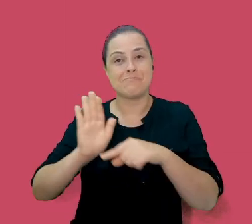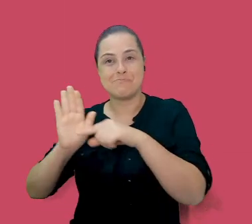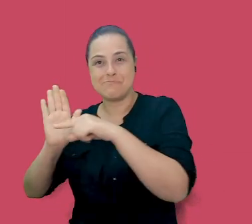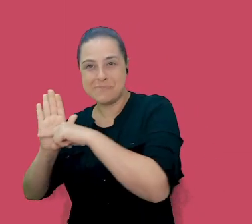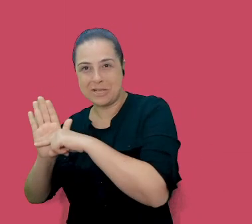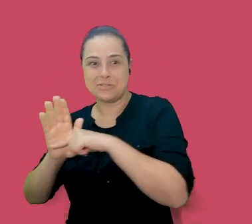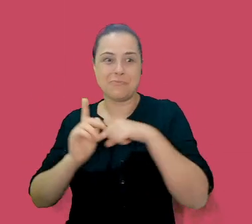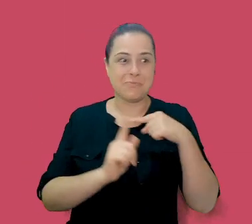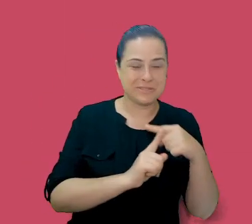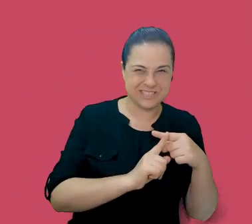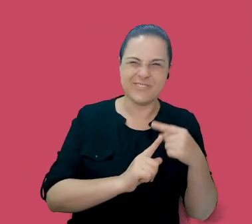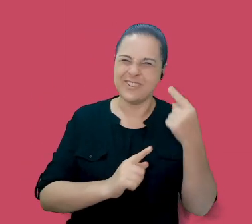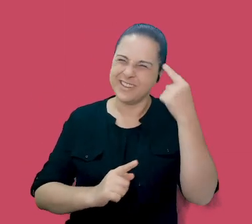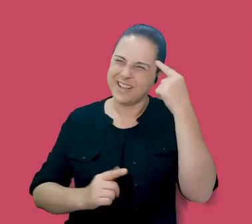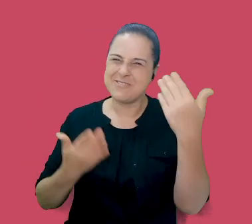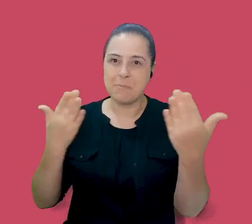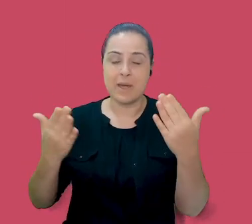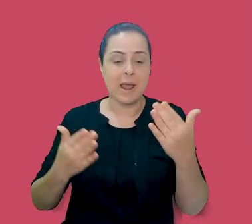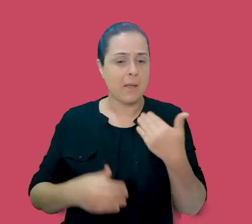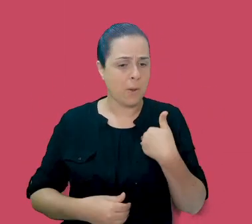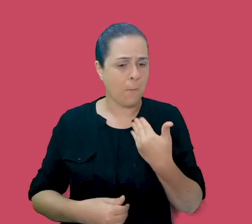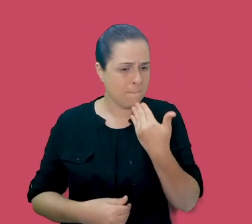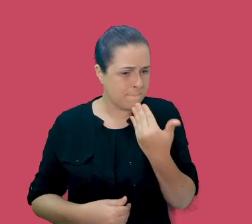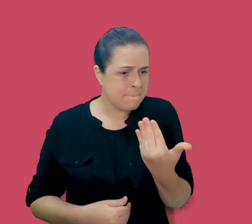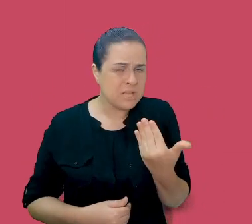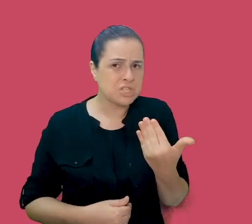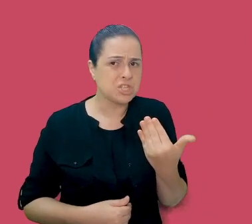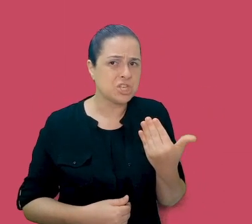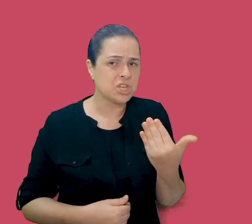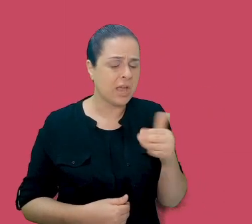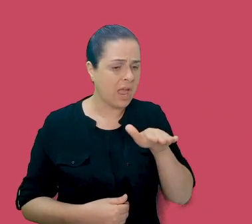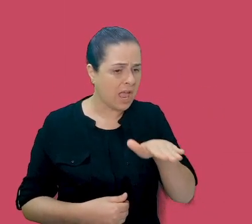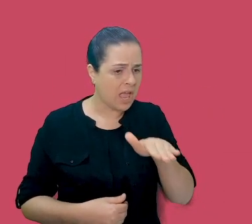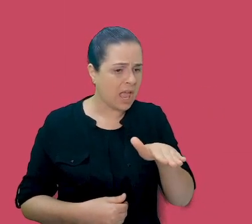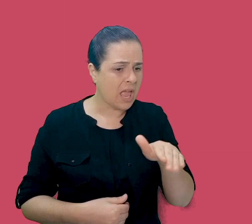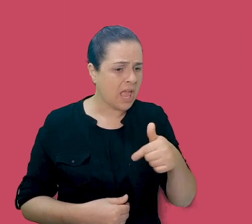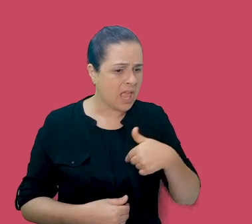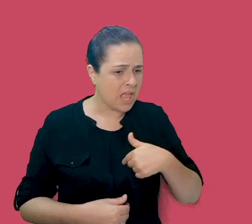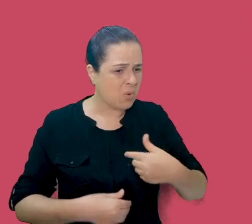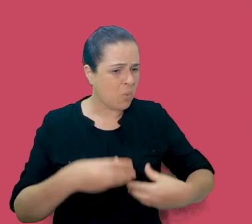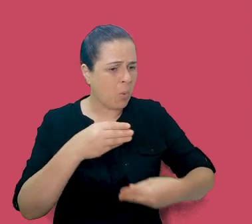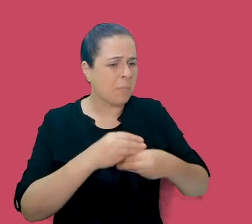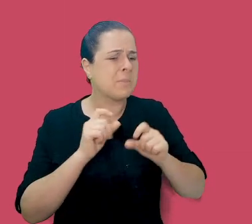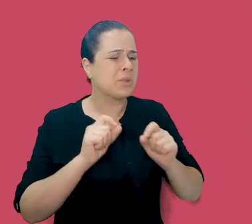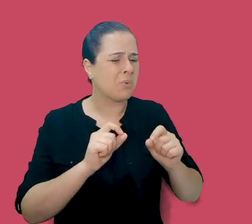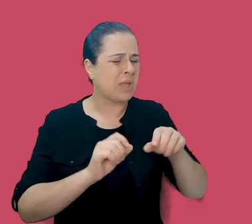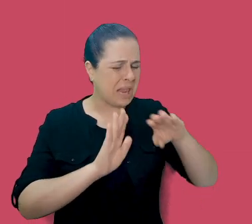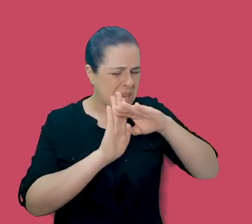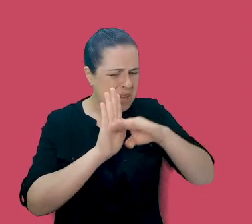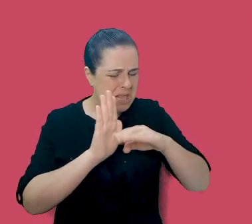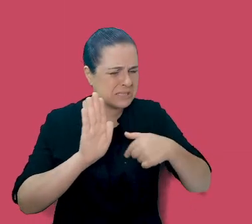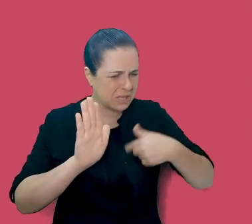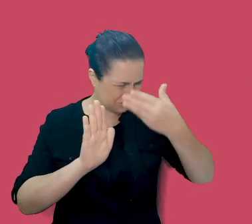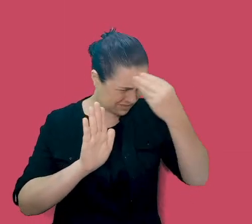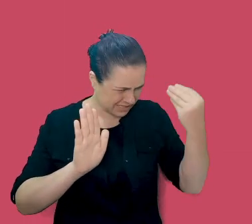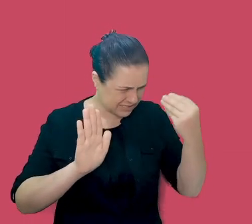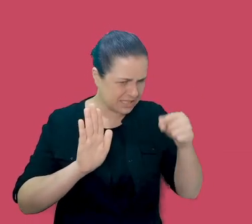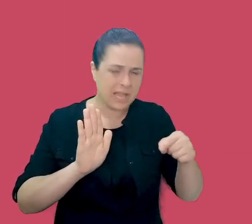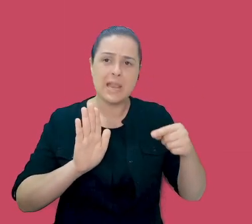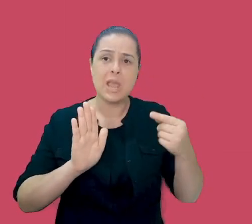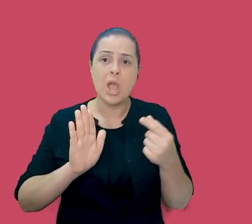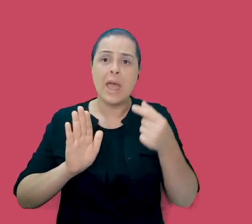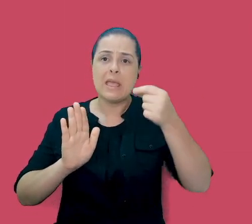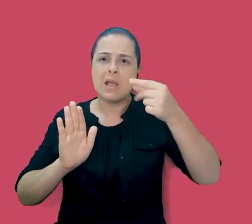né? E aí eu pedi para ele complementar. Assim, olha, tem alguma coisa que eu possa ter esquecido dessa lista, né? E ele complementou com mais